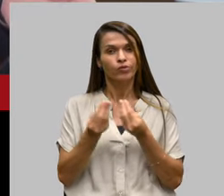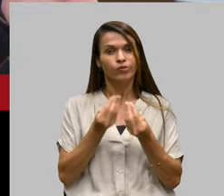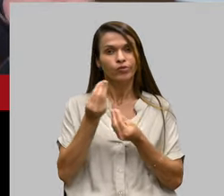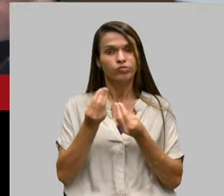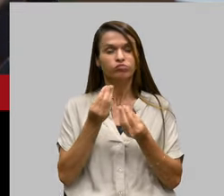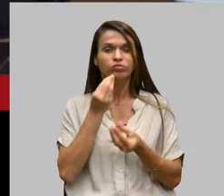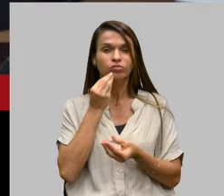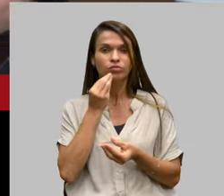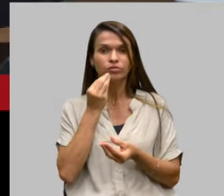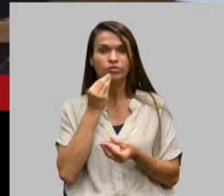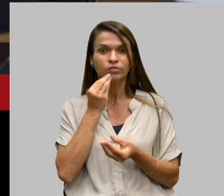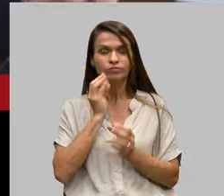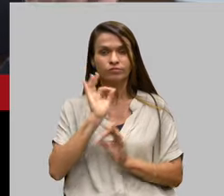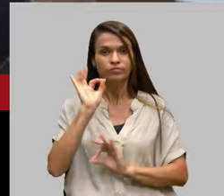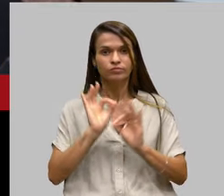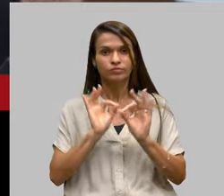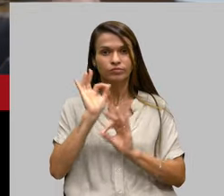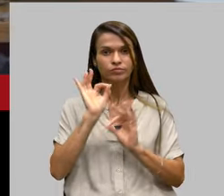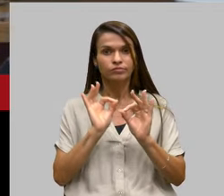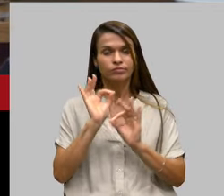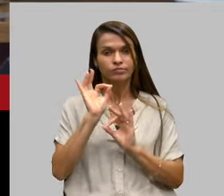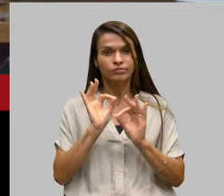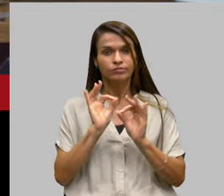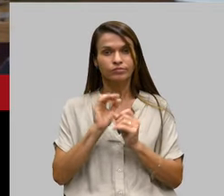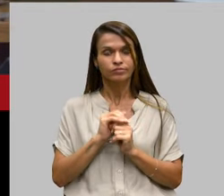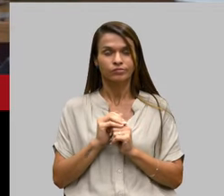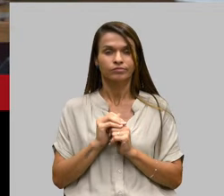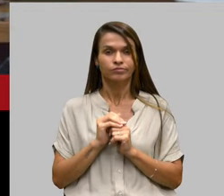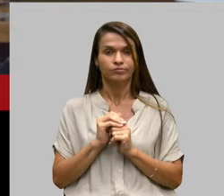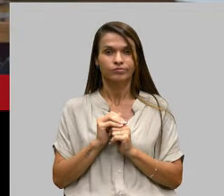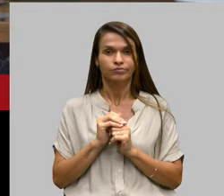esse essa situação para fora